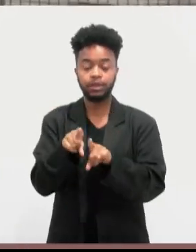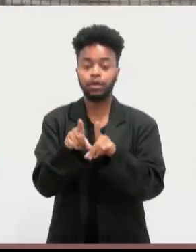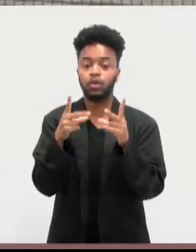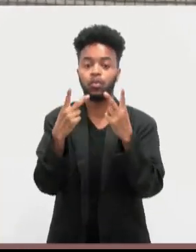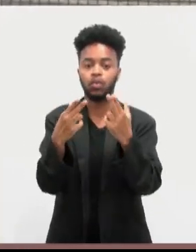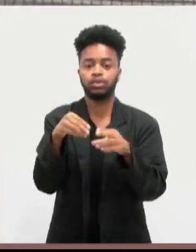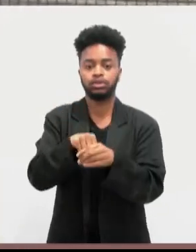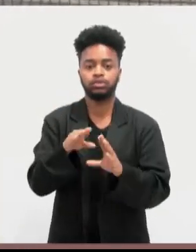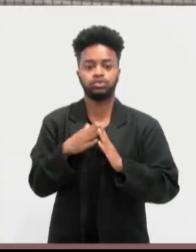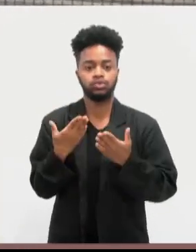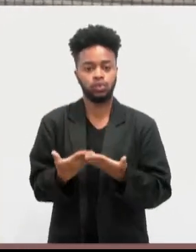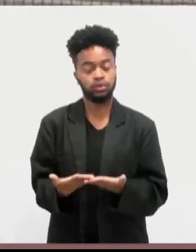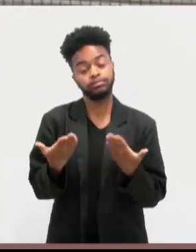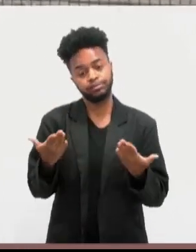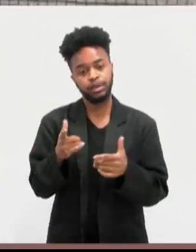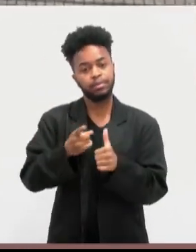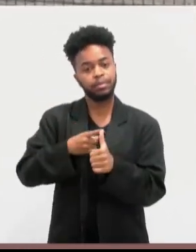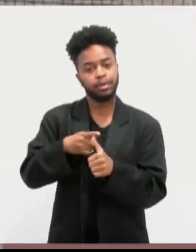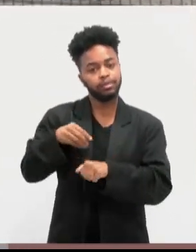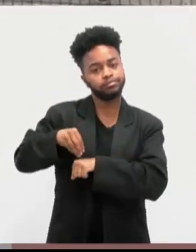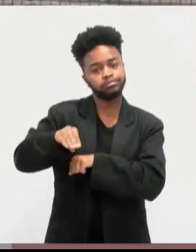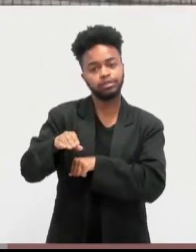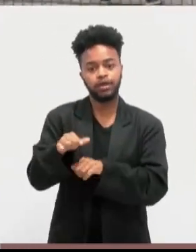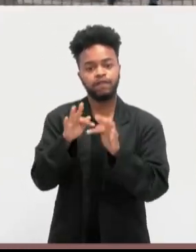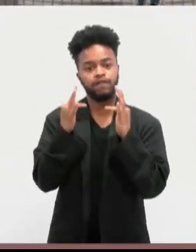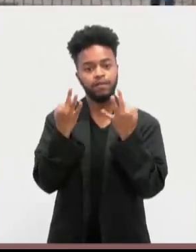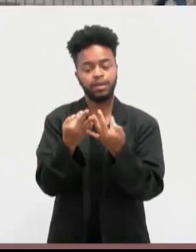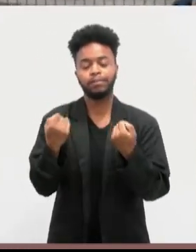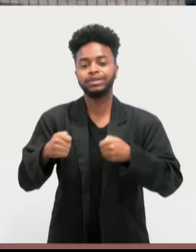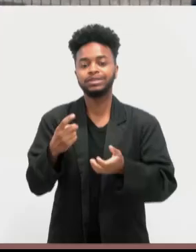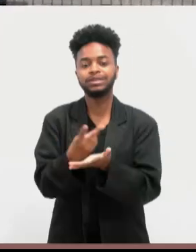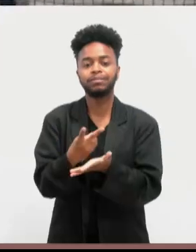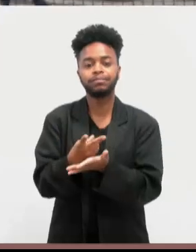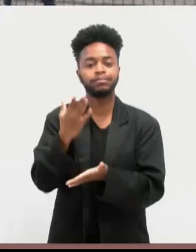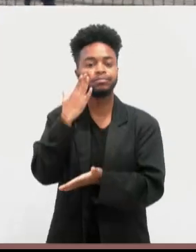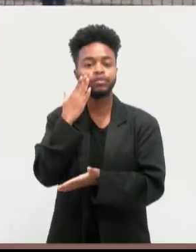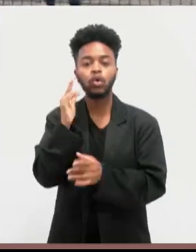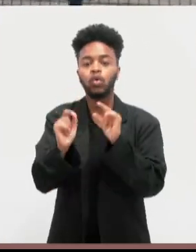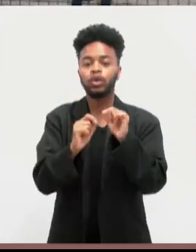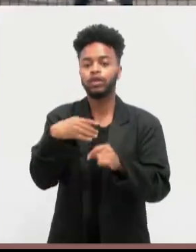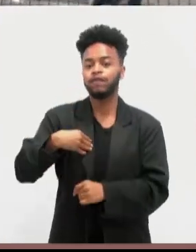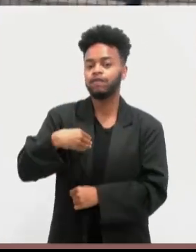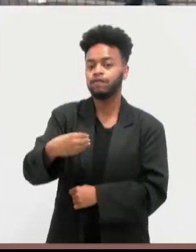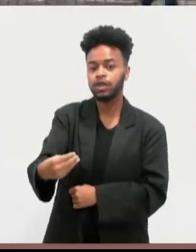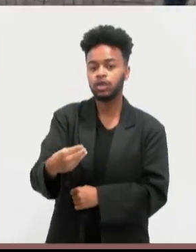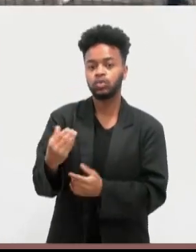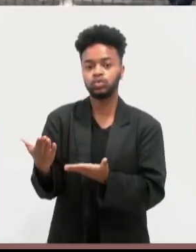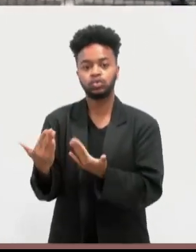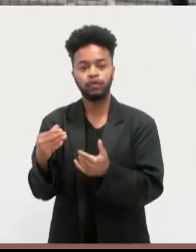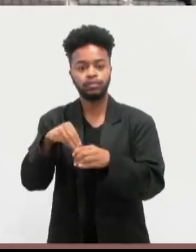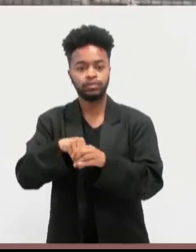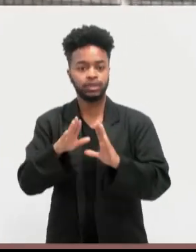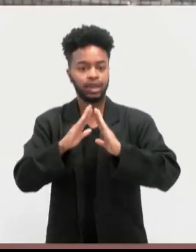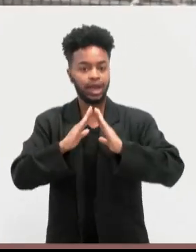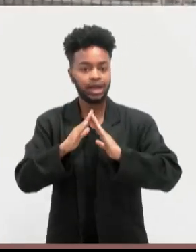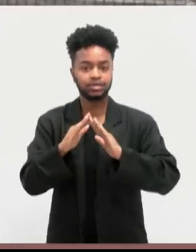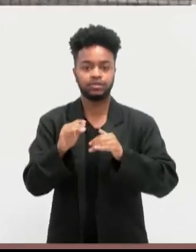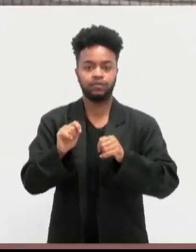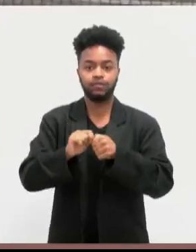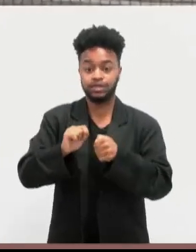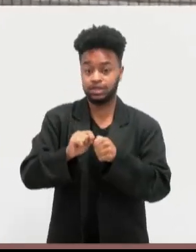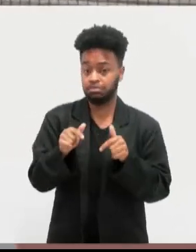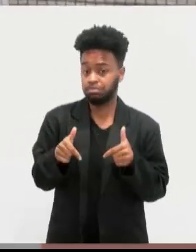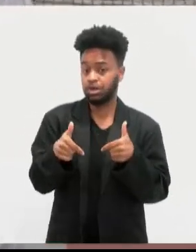Então, essa é a primeira recomendação para os pais. Sempre procure acompanhar o que seus filhos, o que os jovens dentro da sua residência estão fazendo